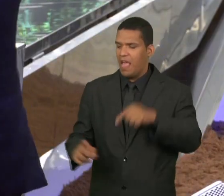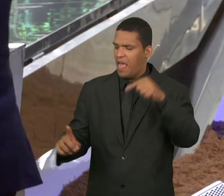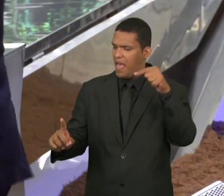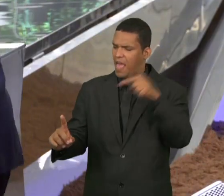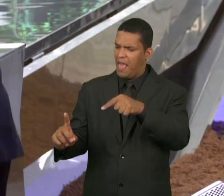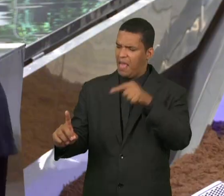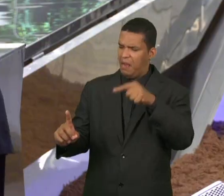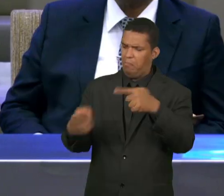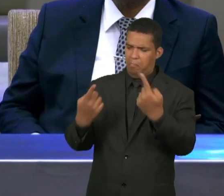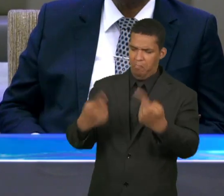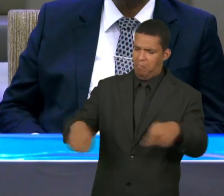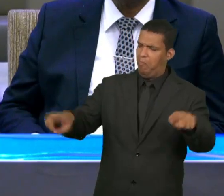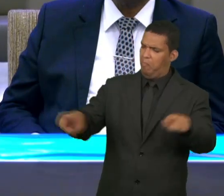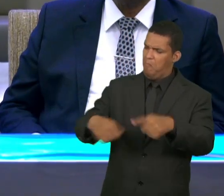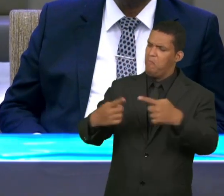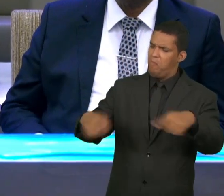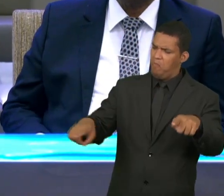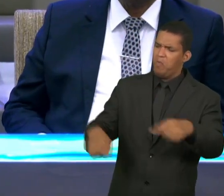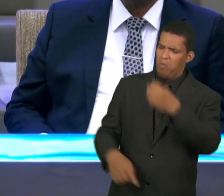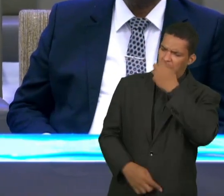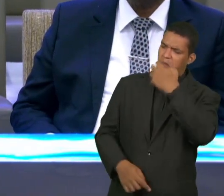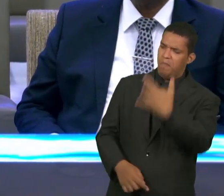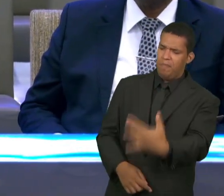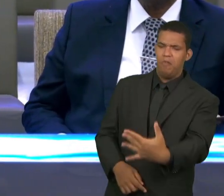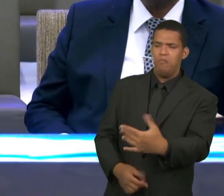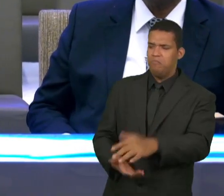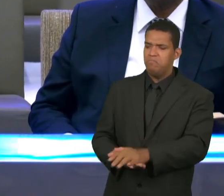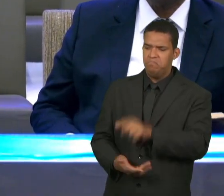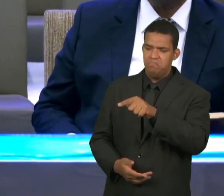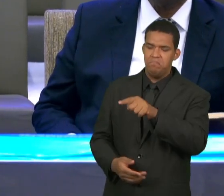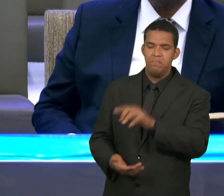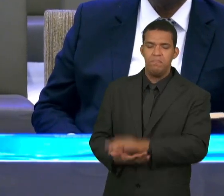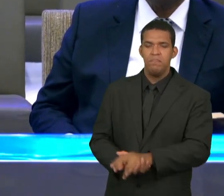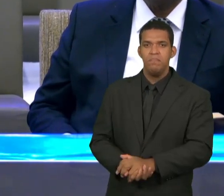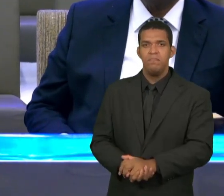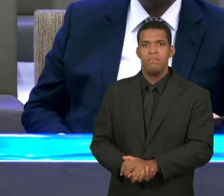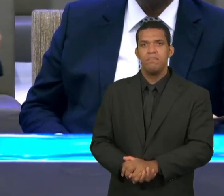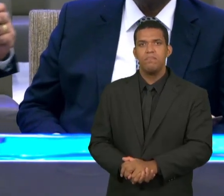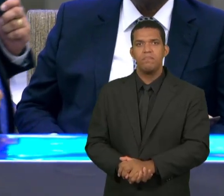tem vocação, tem fogo para a música.